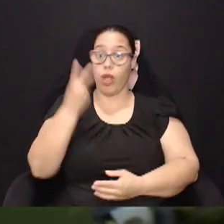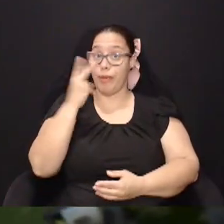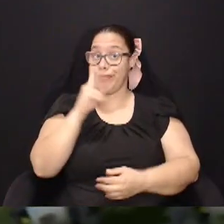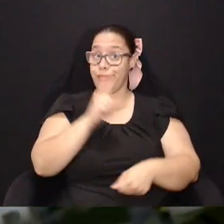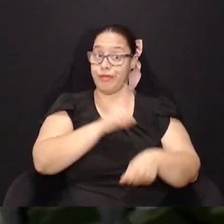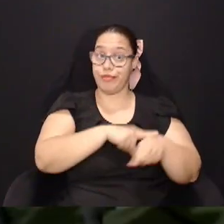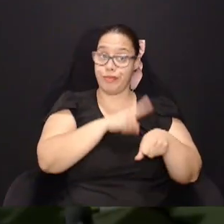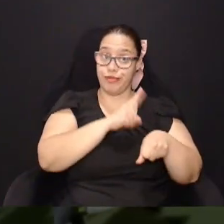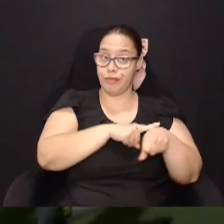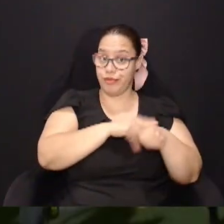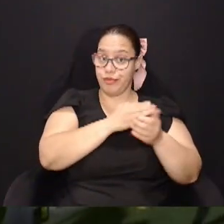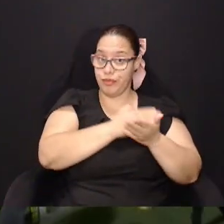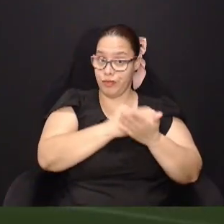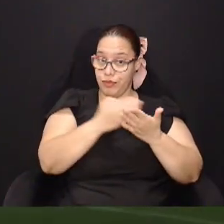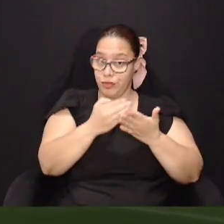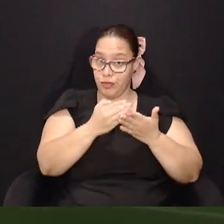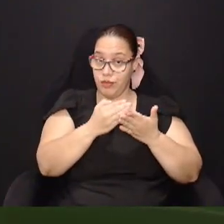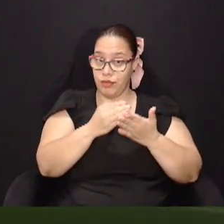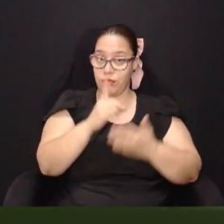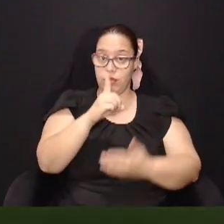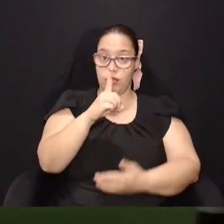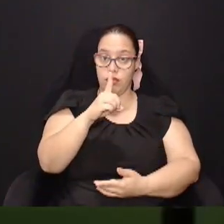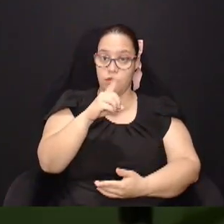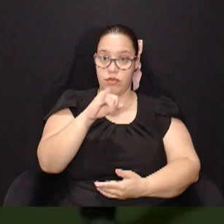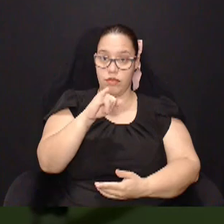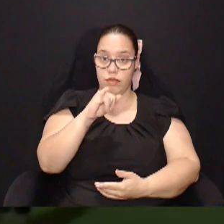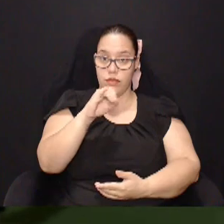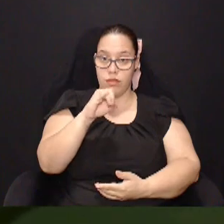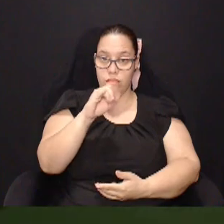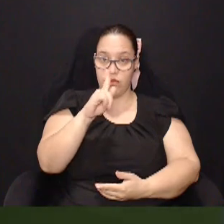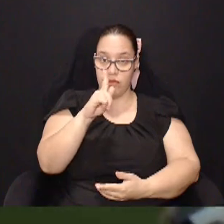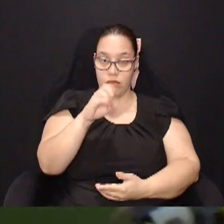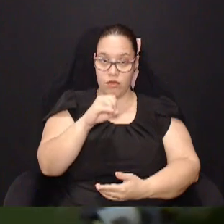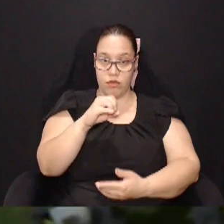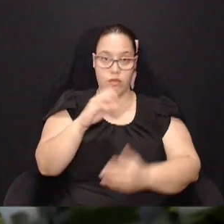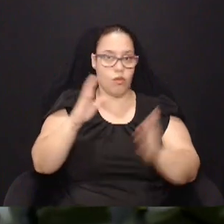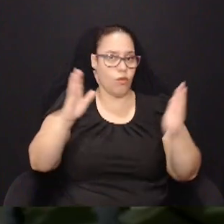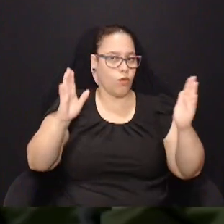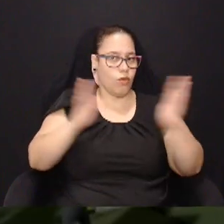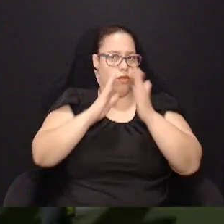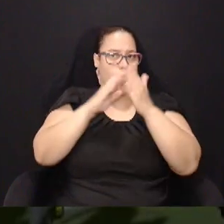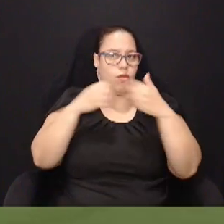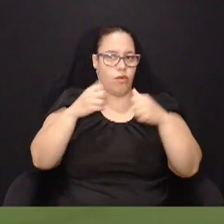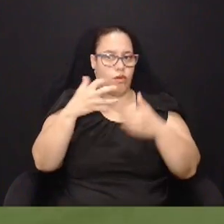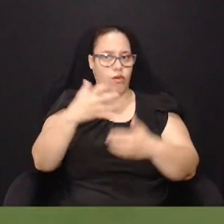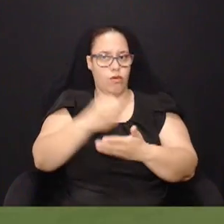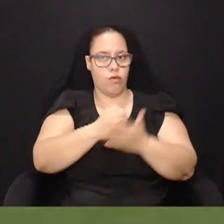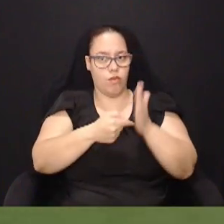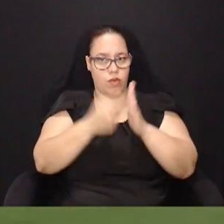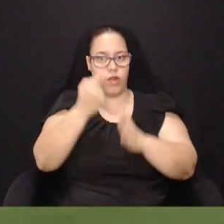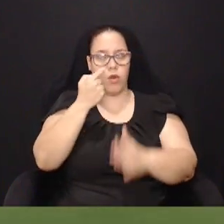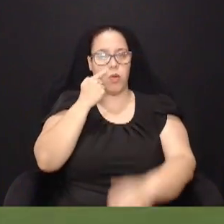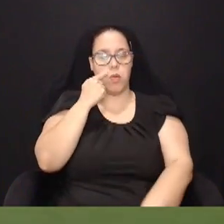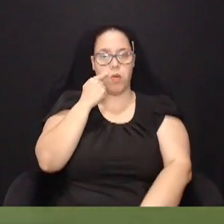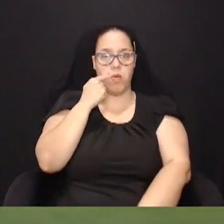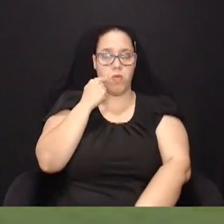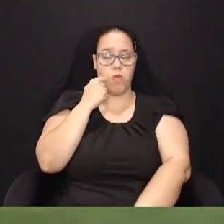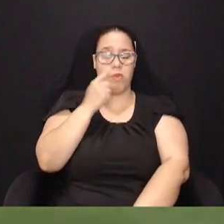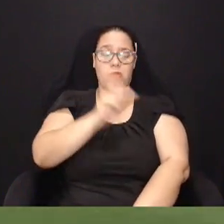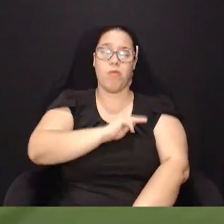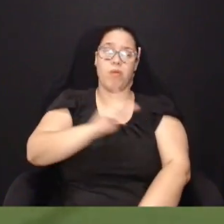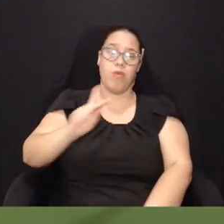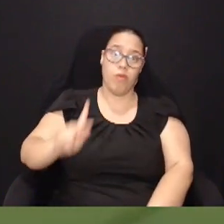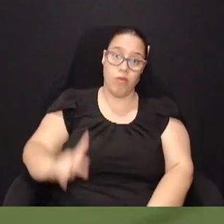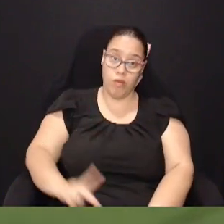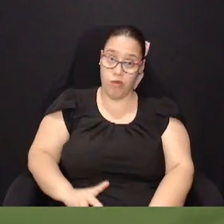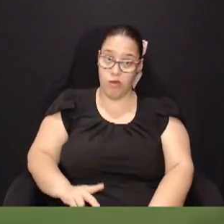no começo, Diogo Silva, cara a cara, precisou salvar mais uma. A Ponte passou do